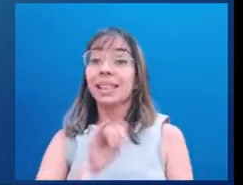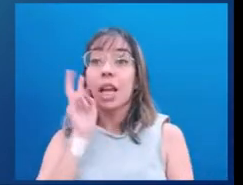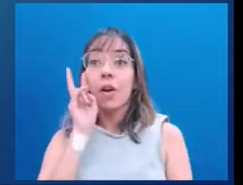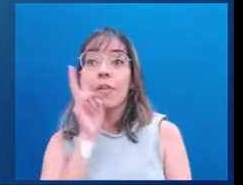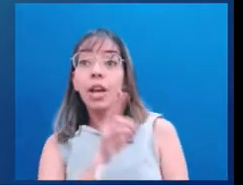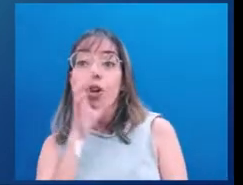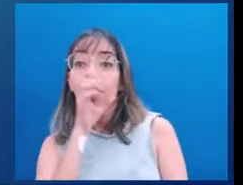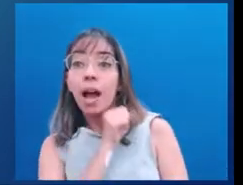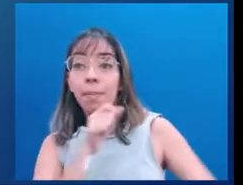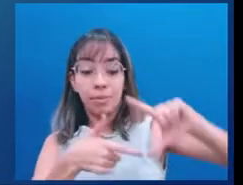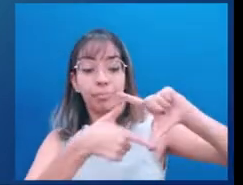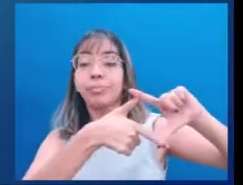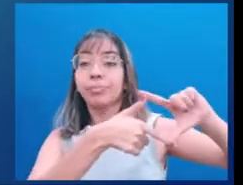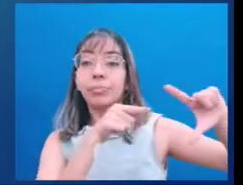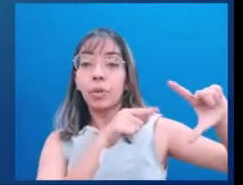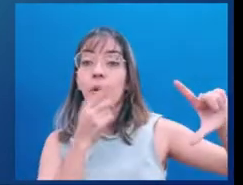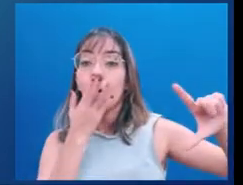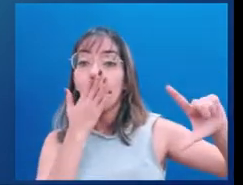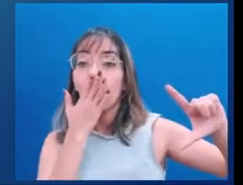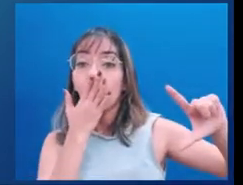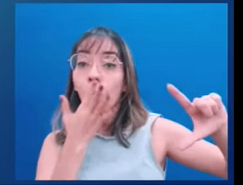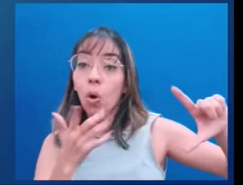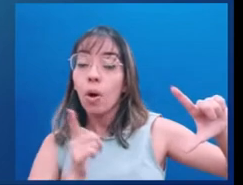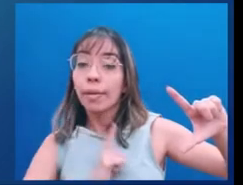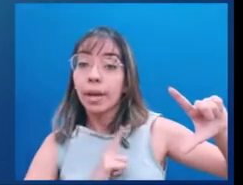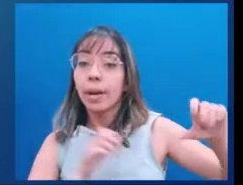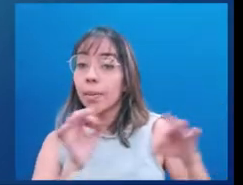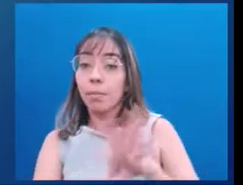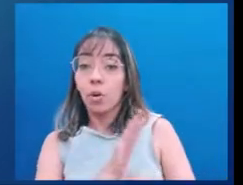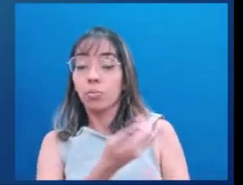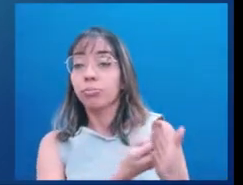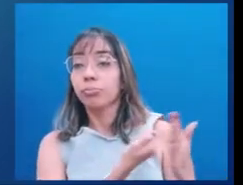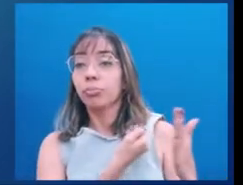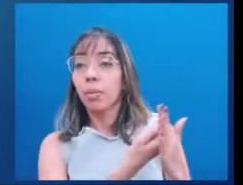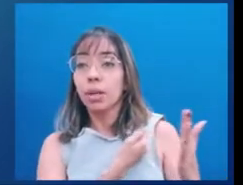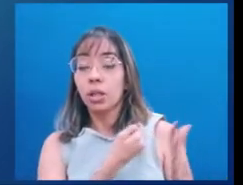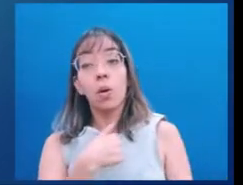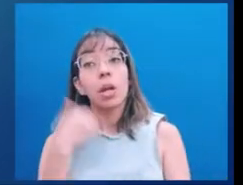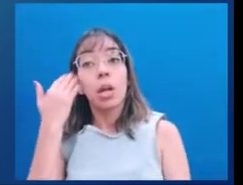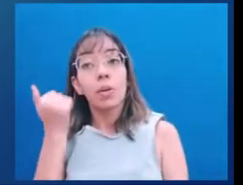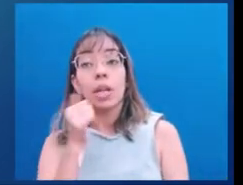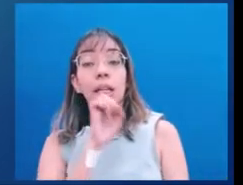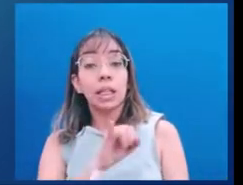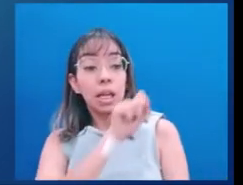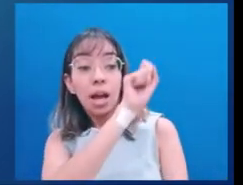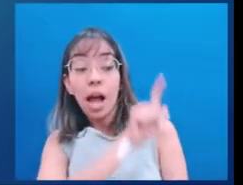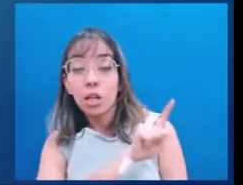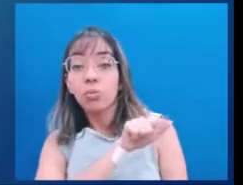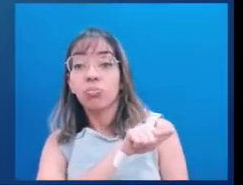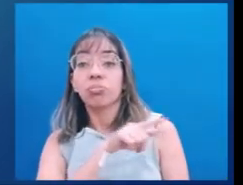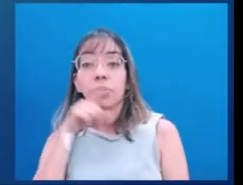substância ácida com uma inflamabilidade baixa, uma reatividade de 1, mas, entretanto, que o risco à saúde já é um risco